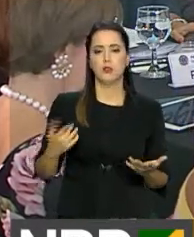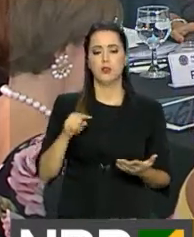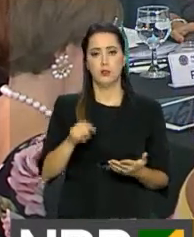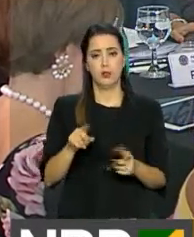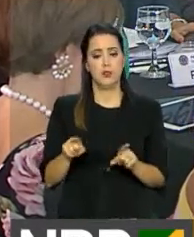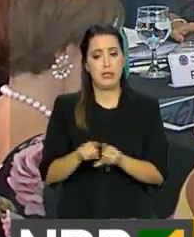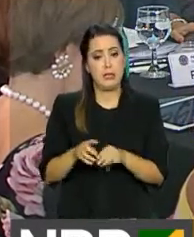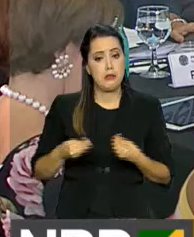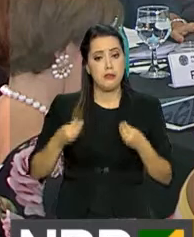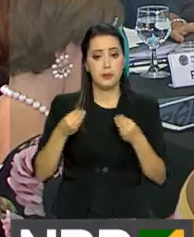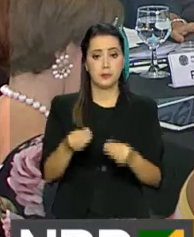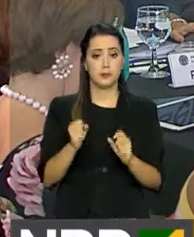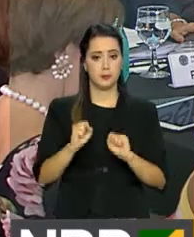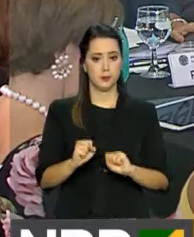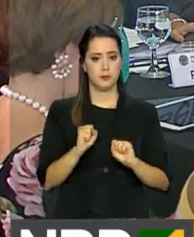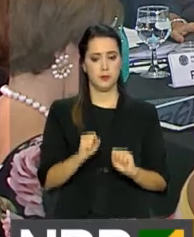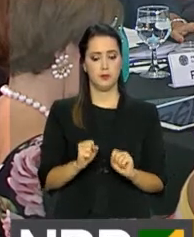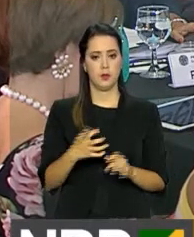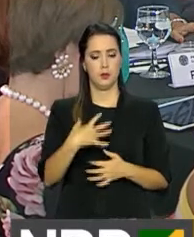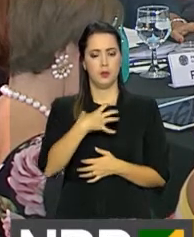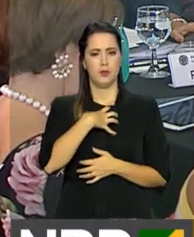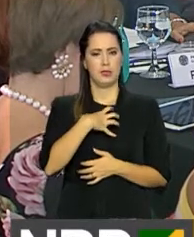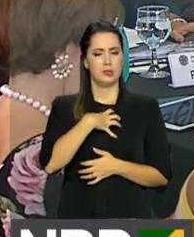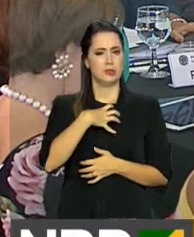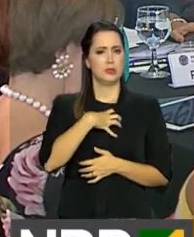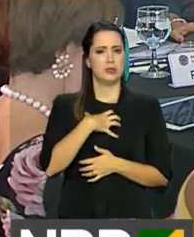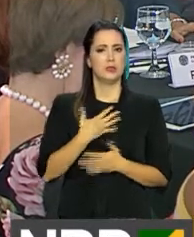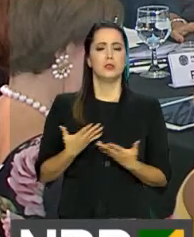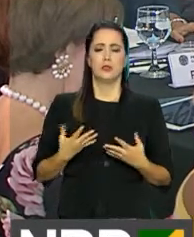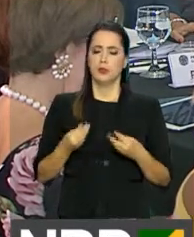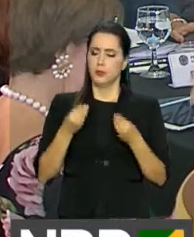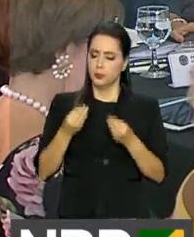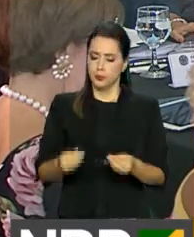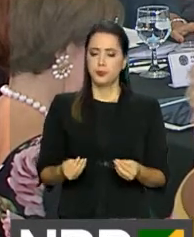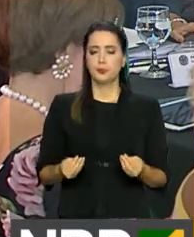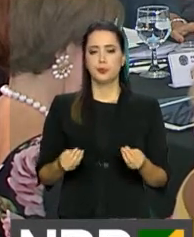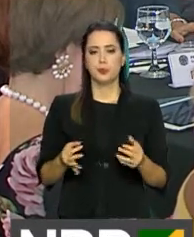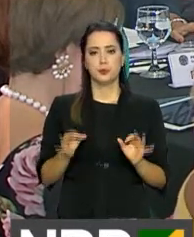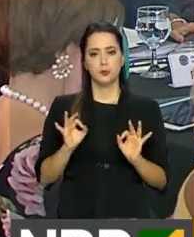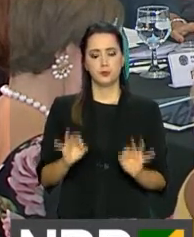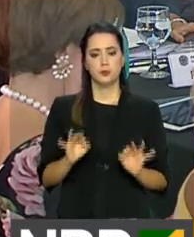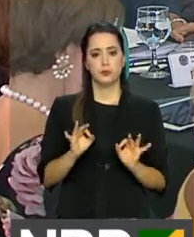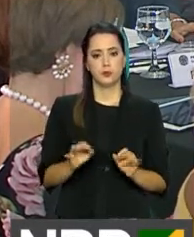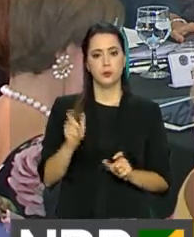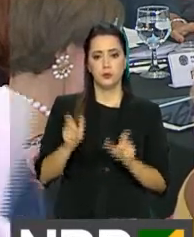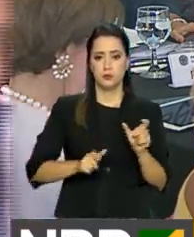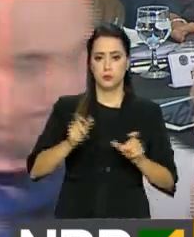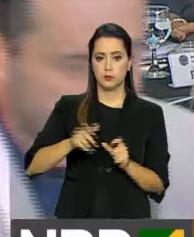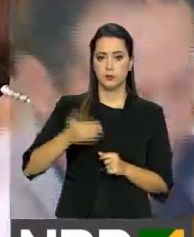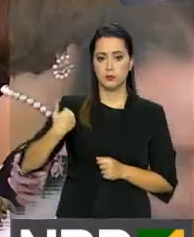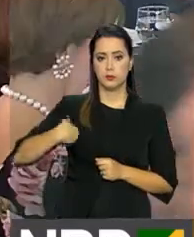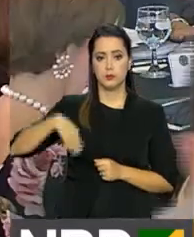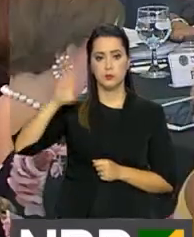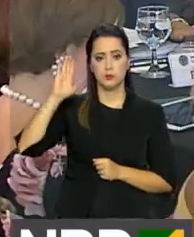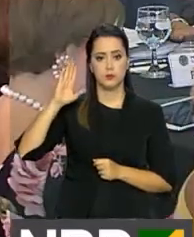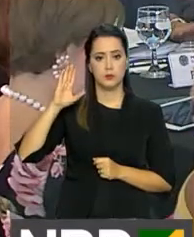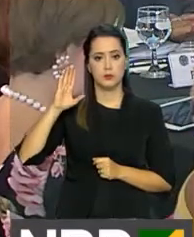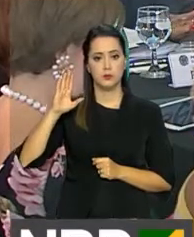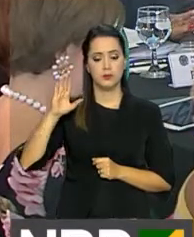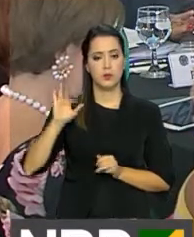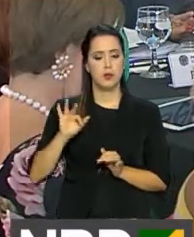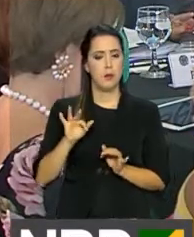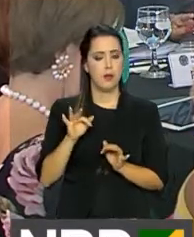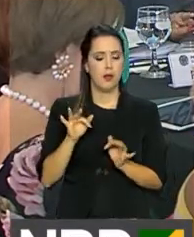e da de alguma maneira uma sensação mais conforto para aqueles mais vulneráveis